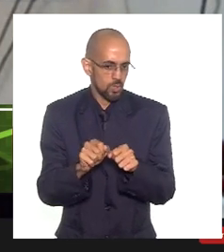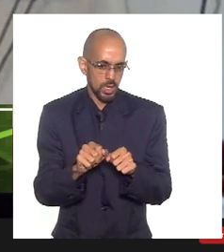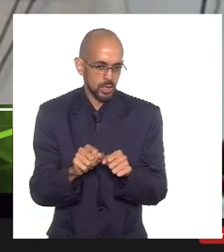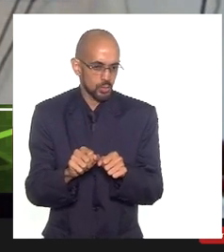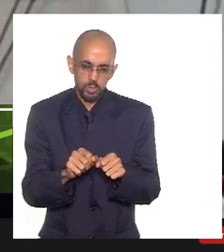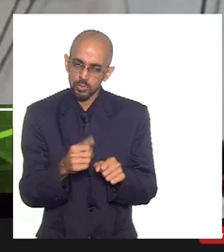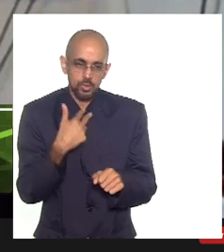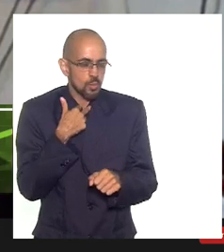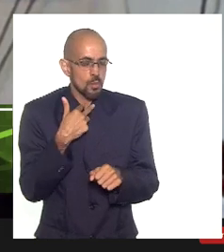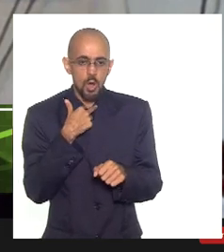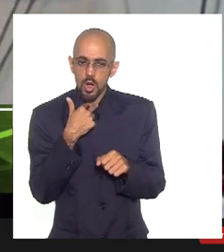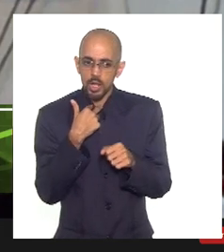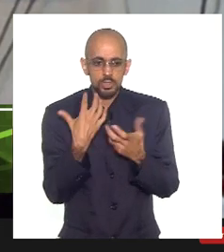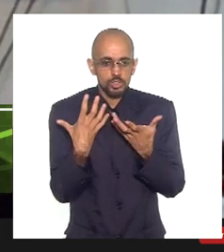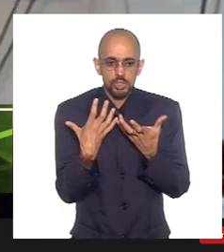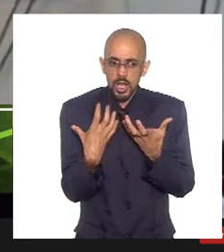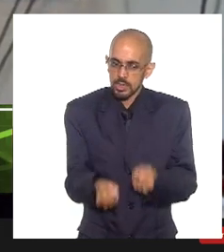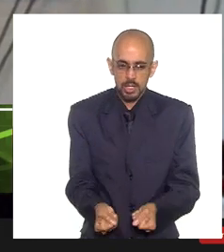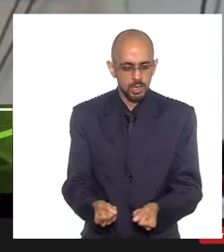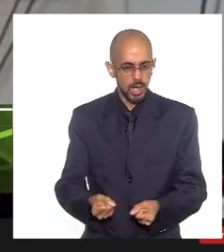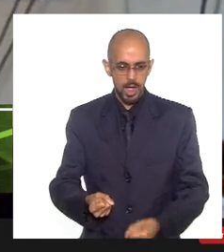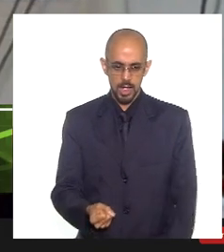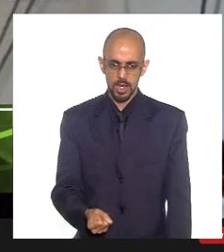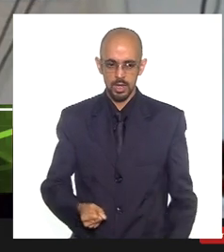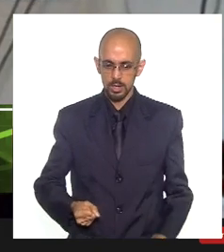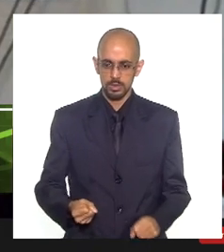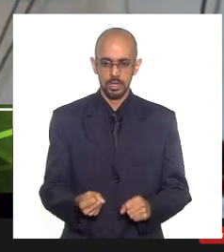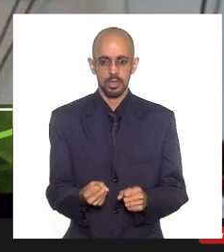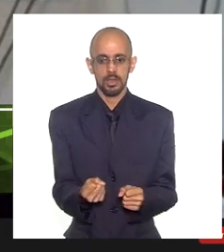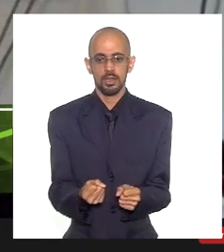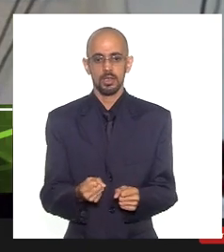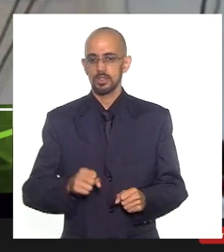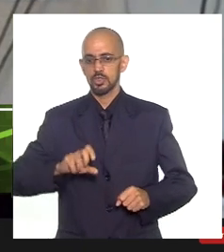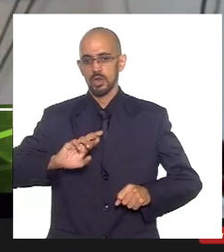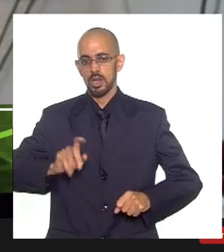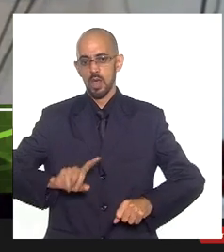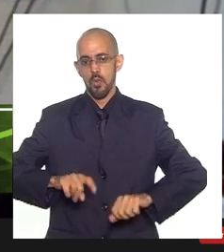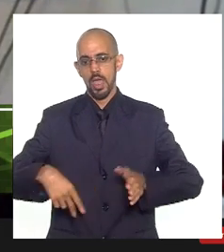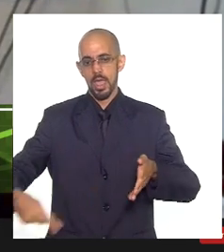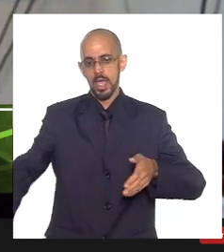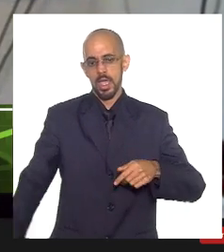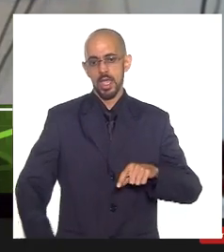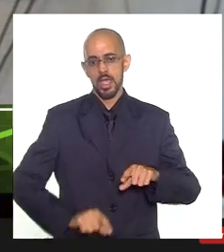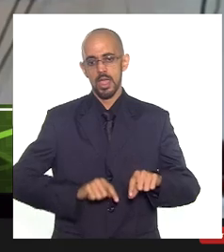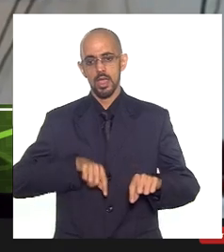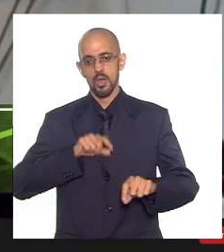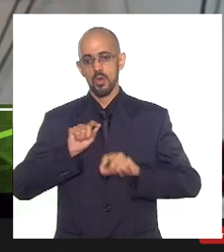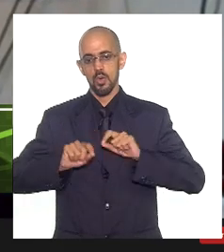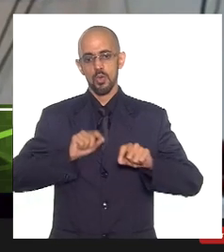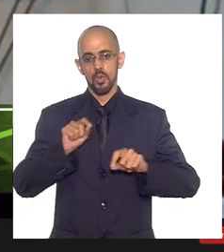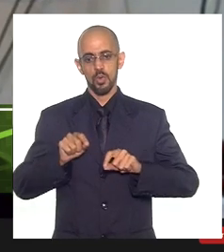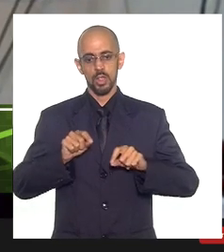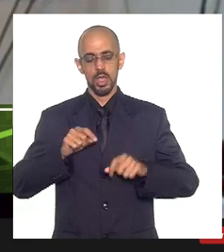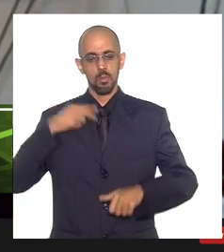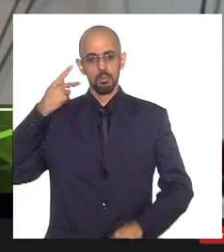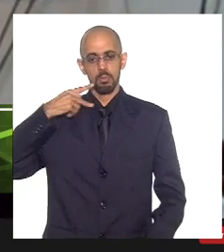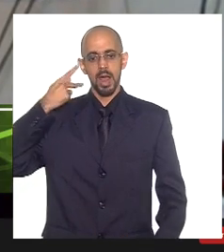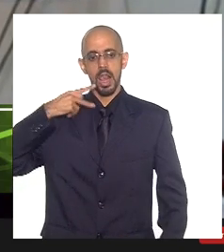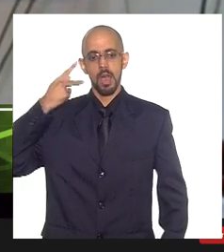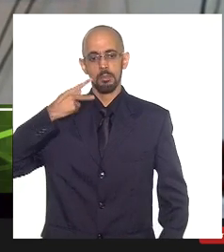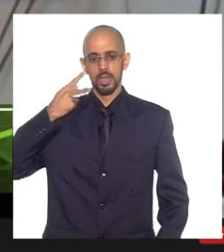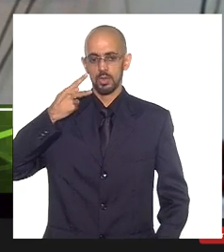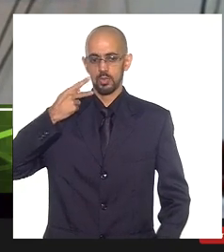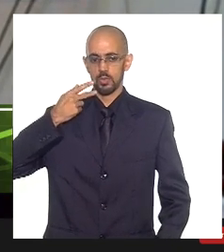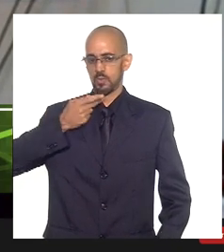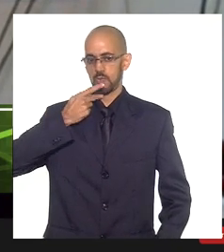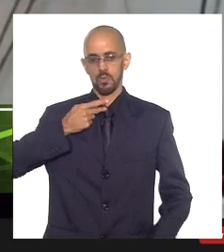é inadmissível inadmissível isso não compete ao parlamentar fazer isso e